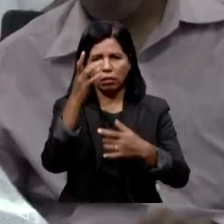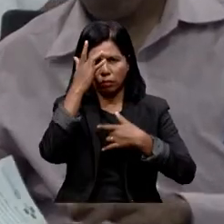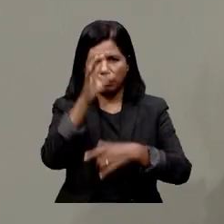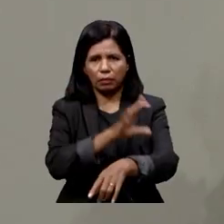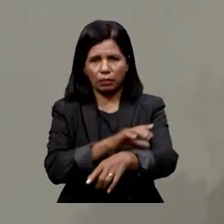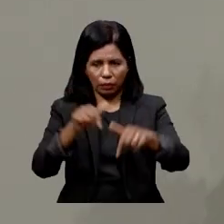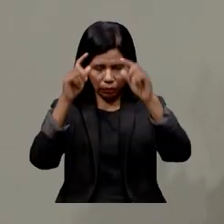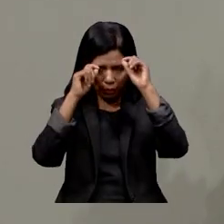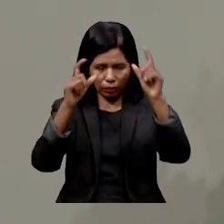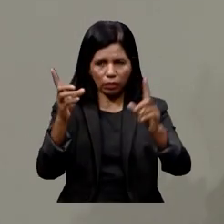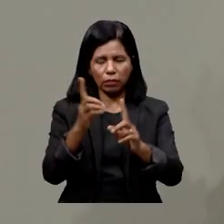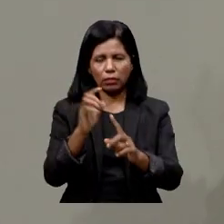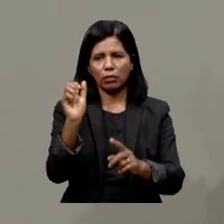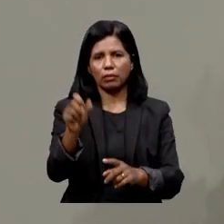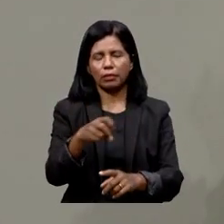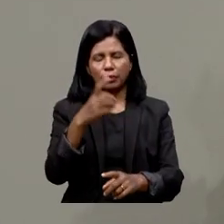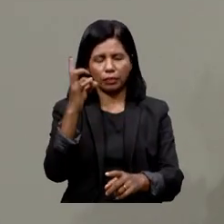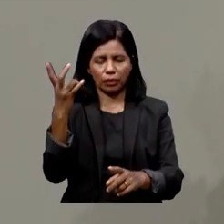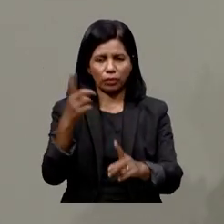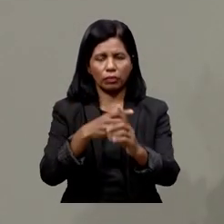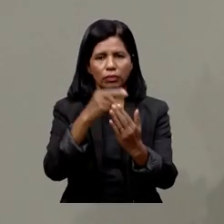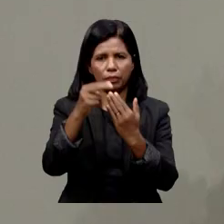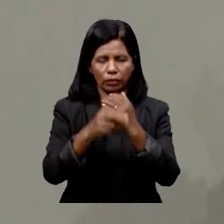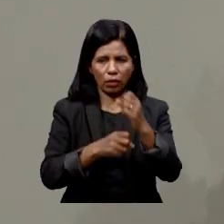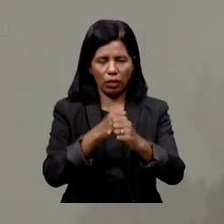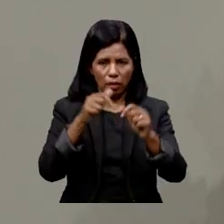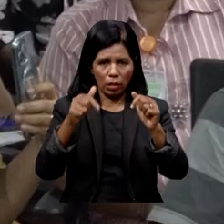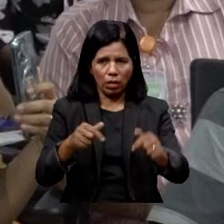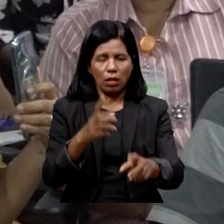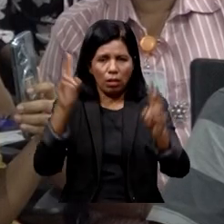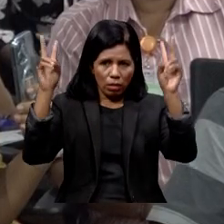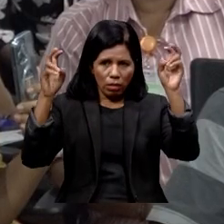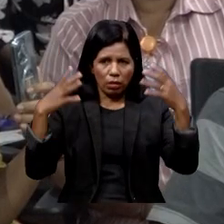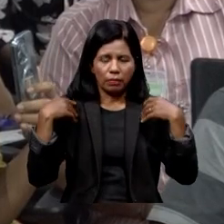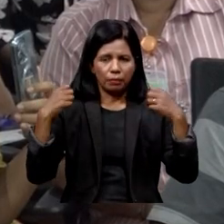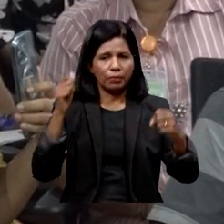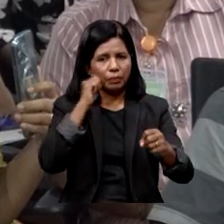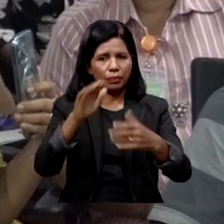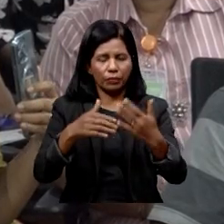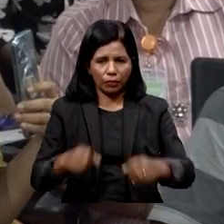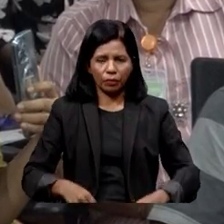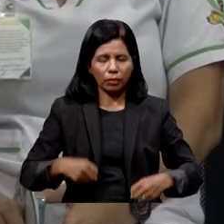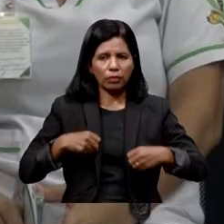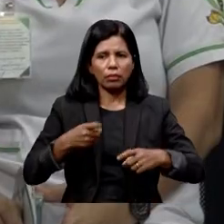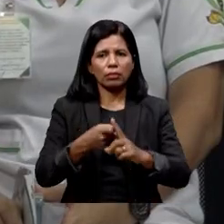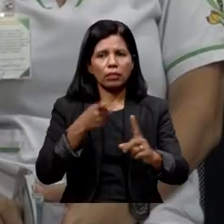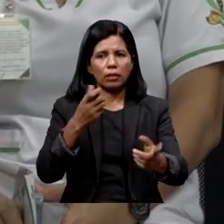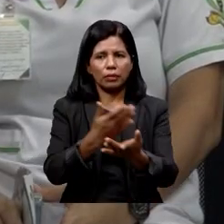Timor-Leste, nebe monu e loron sanu recen hito fula novembro tinane, no nia tema a força feto sira ni saúde liu husi